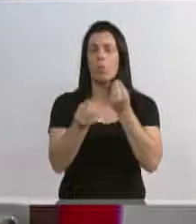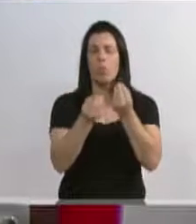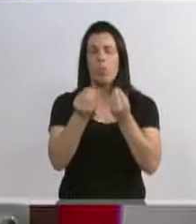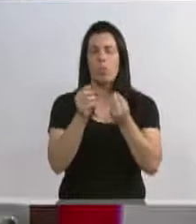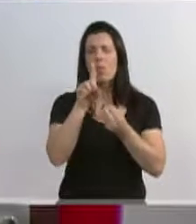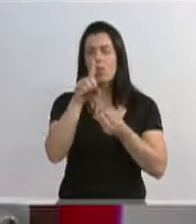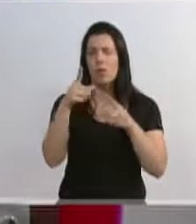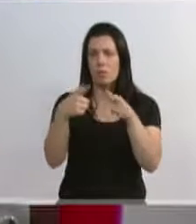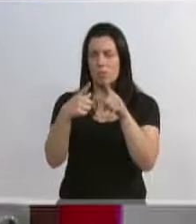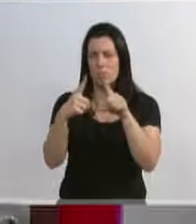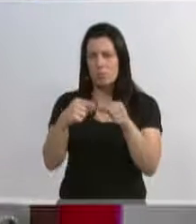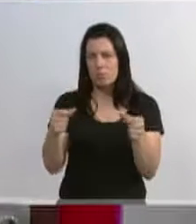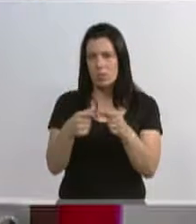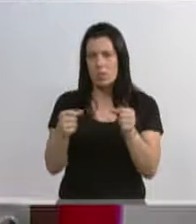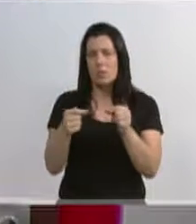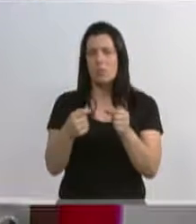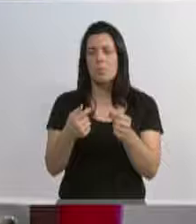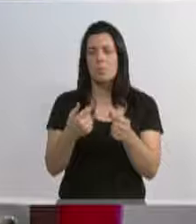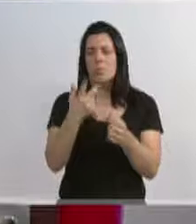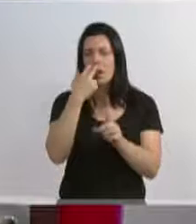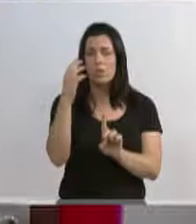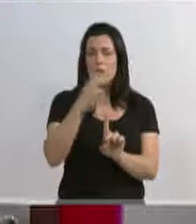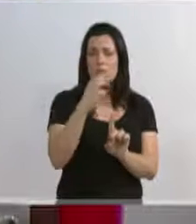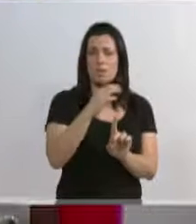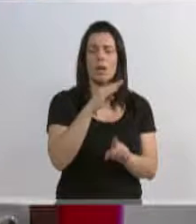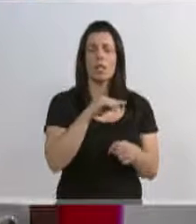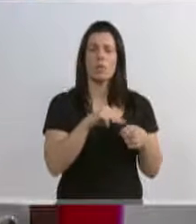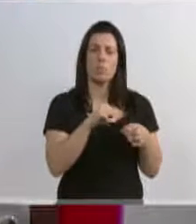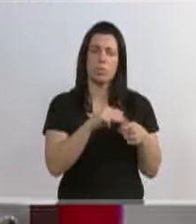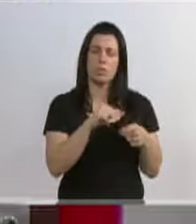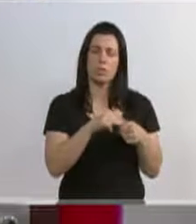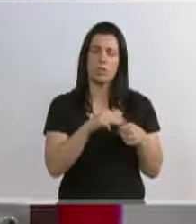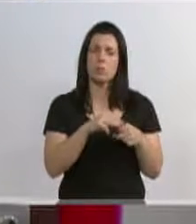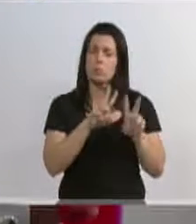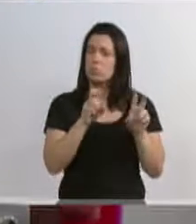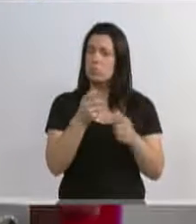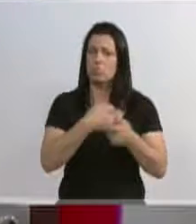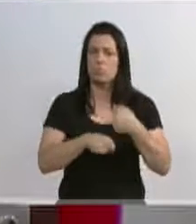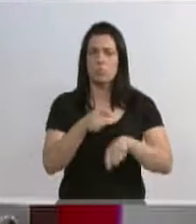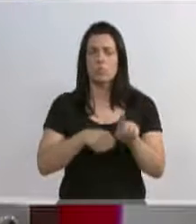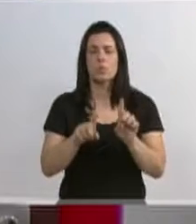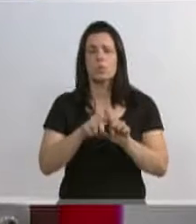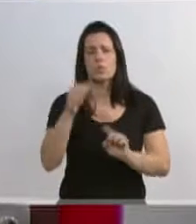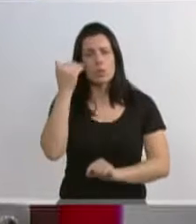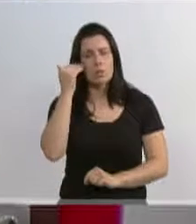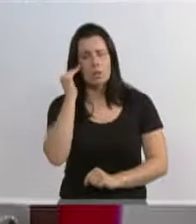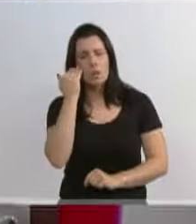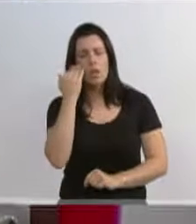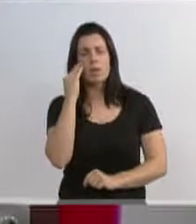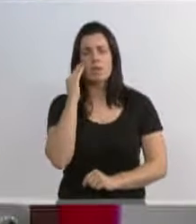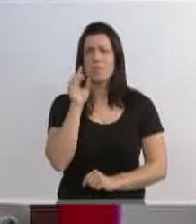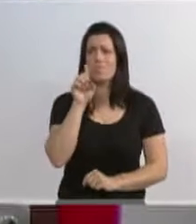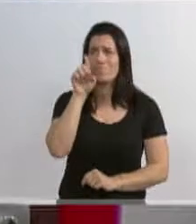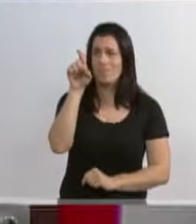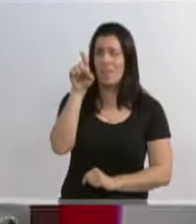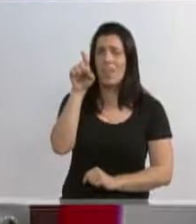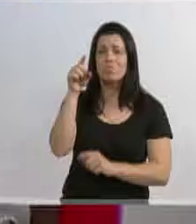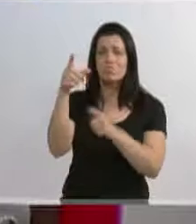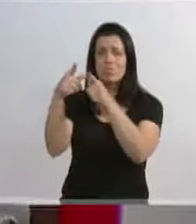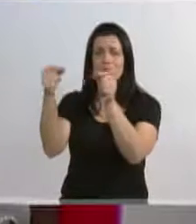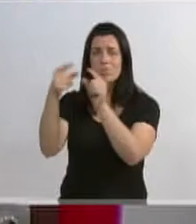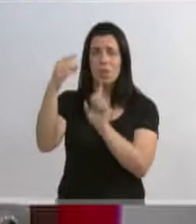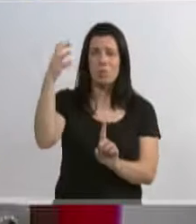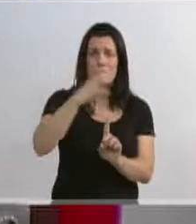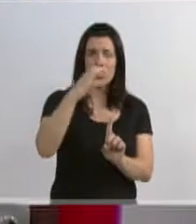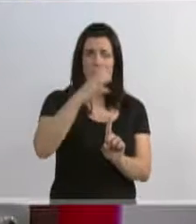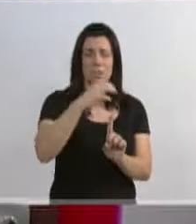refletir novos sols aqui também, no nosso município, na questão da economia também, que a gente entende que da forma que está lá, o reflexo acaba também